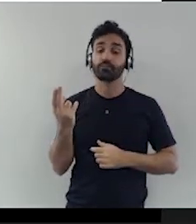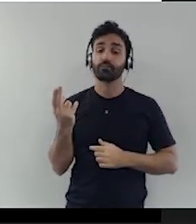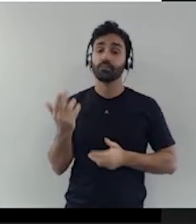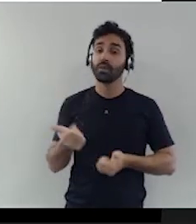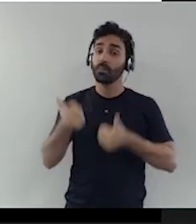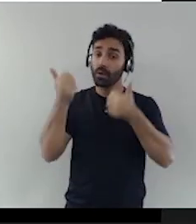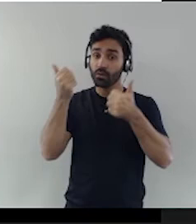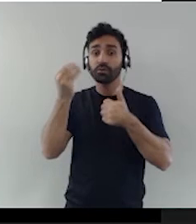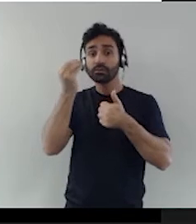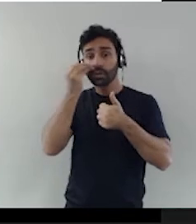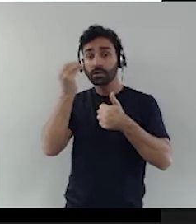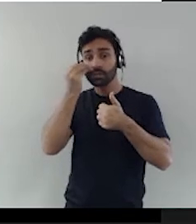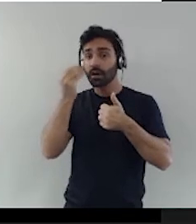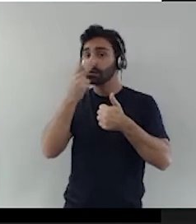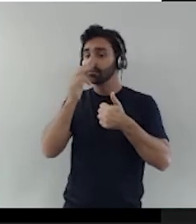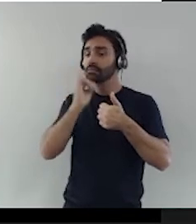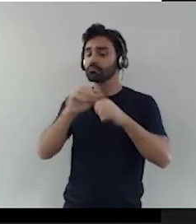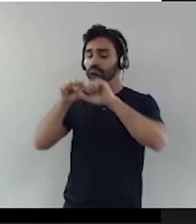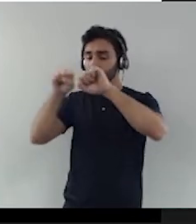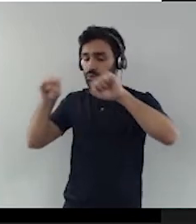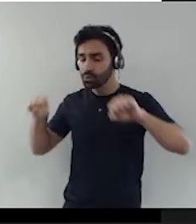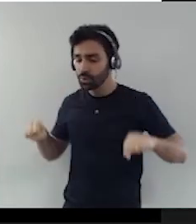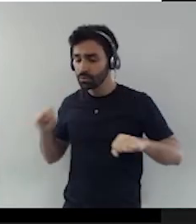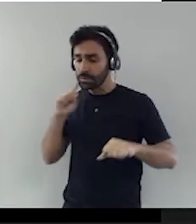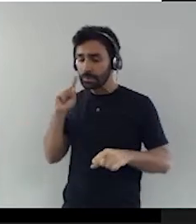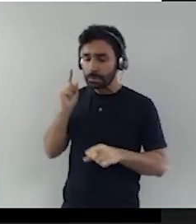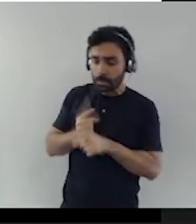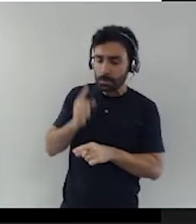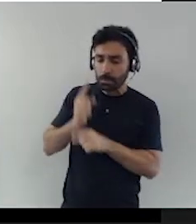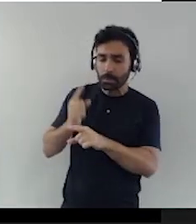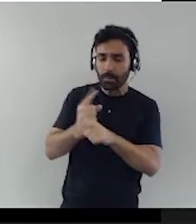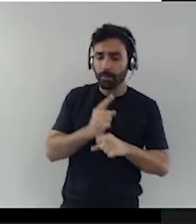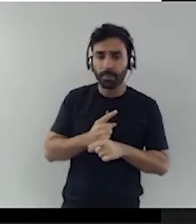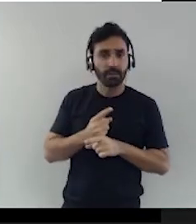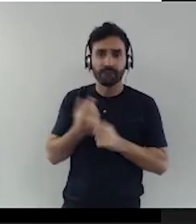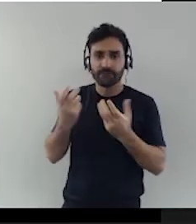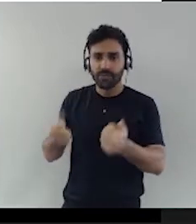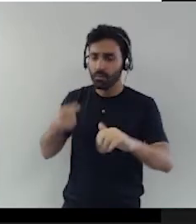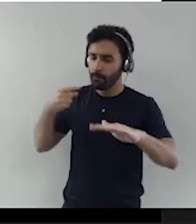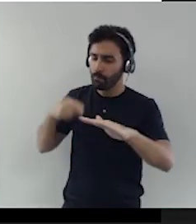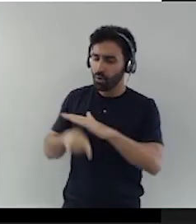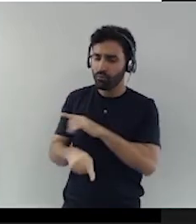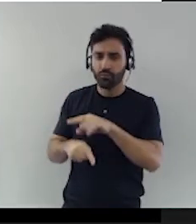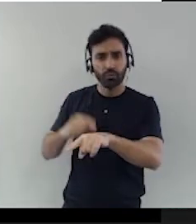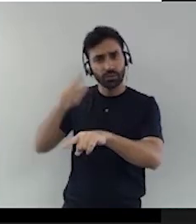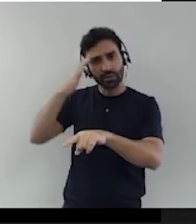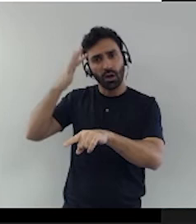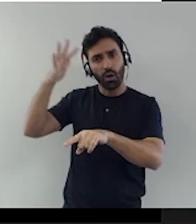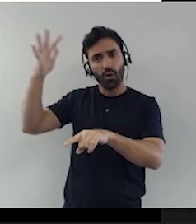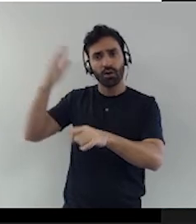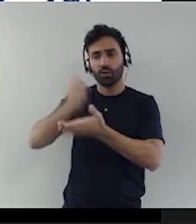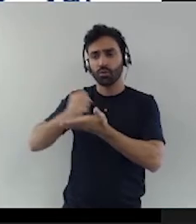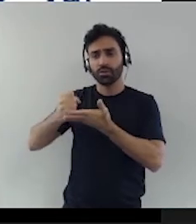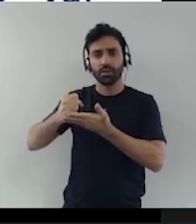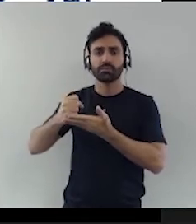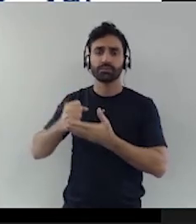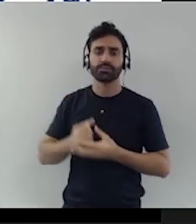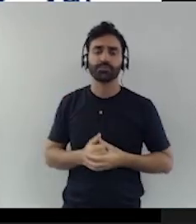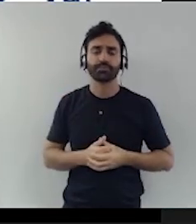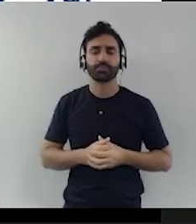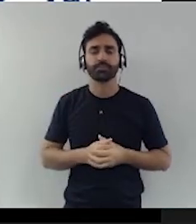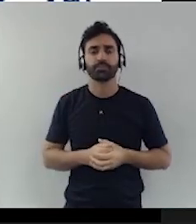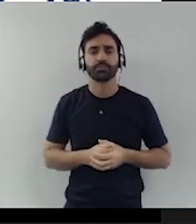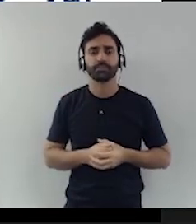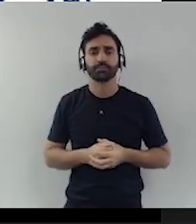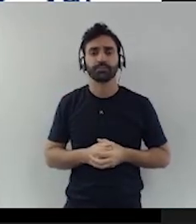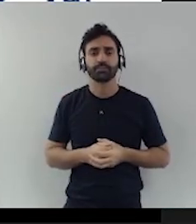escuro, abrir a caixa de Pandora e entrar para uma sofisticação teórica e contratual muito mais ampla? Eu não